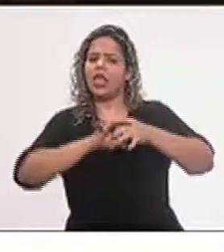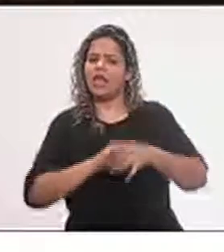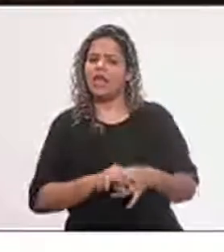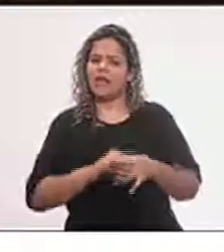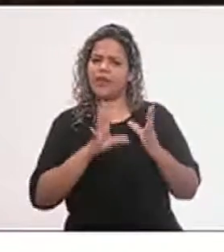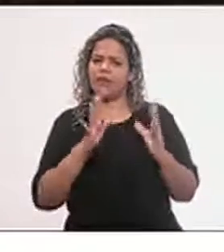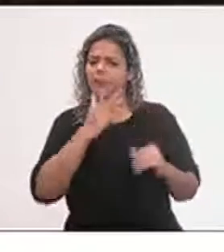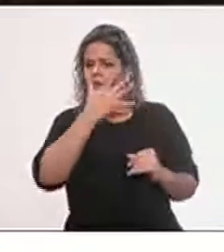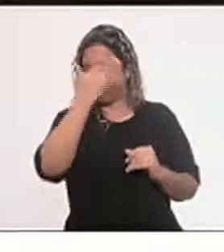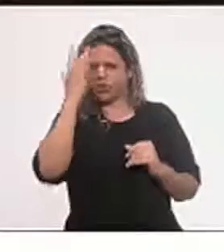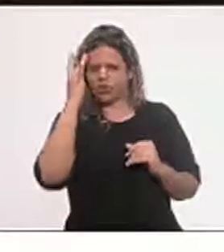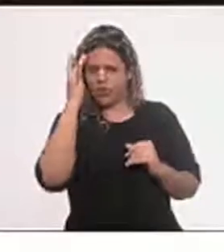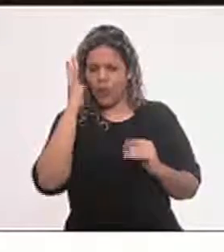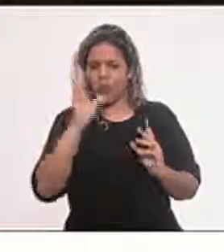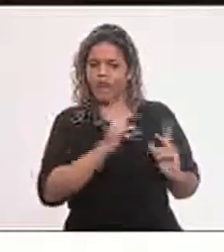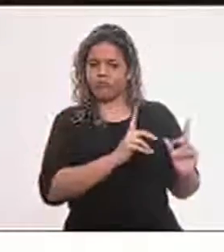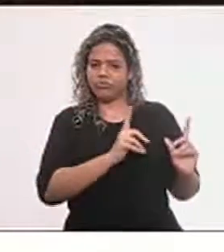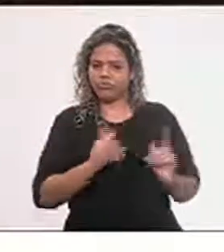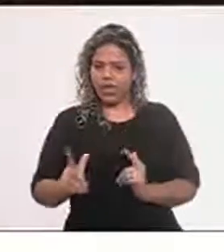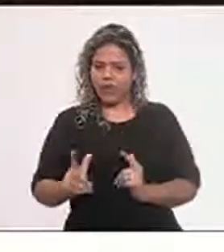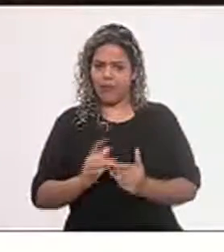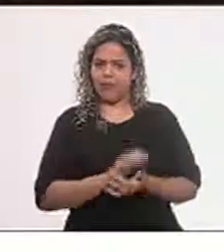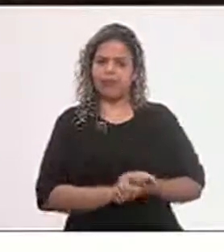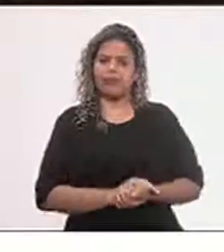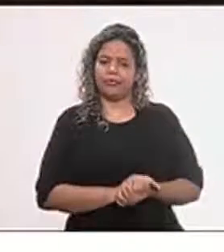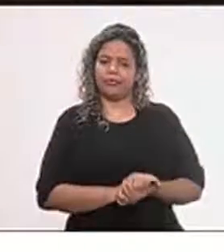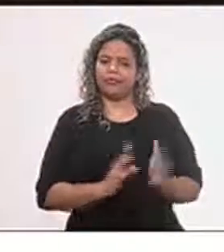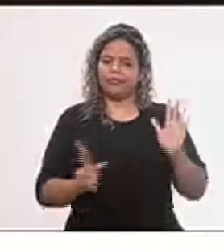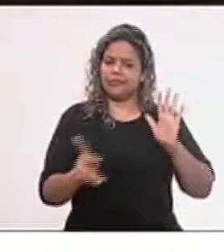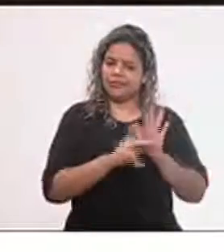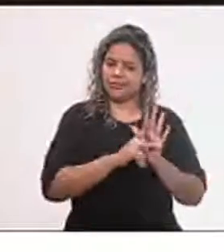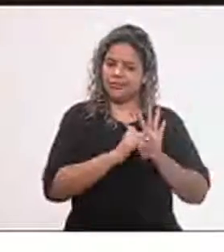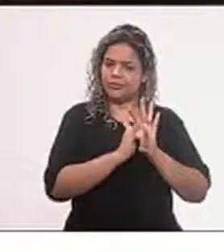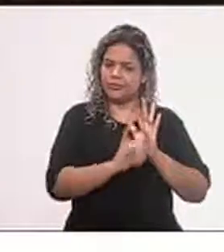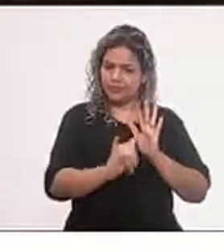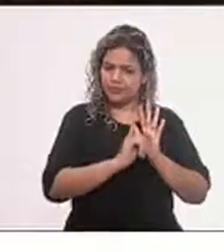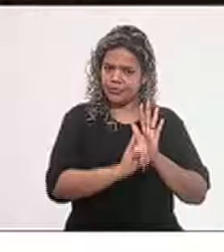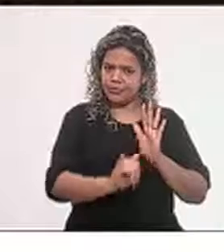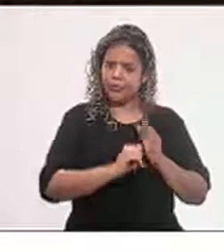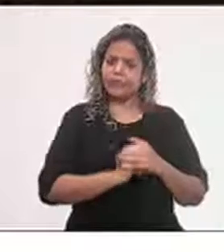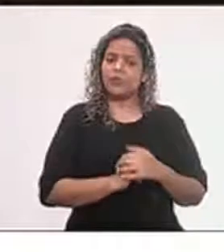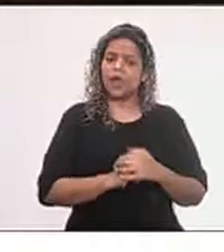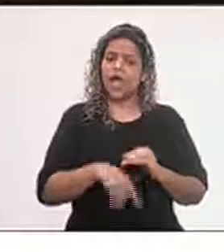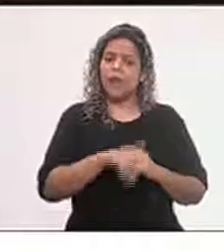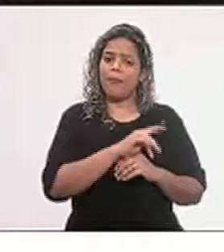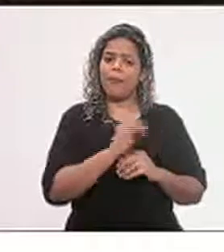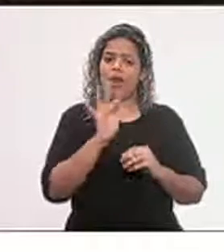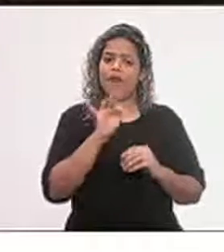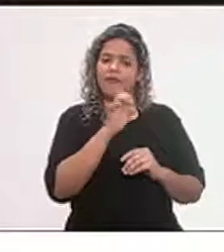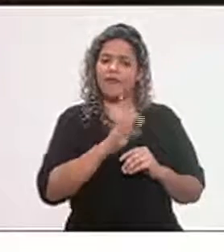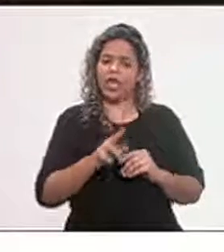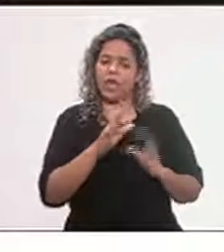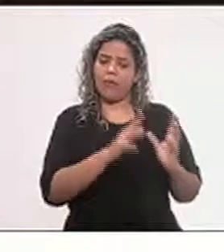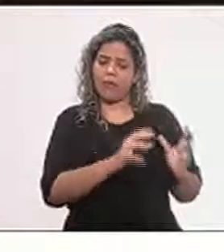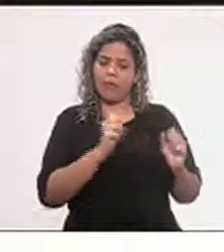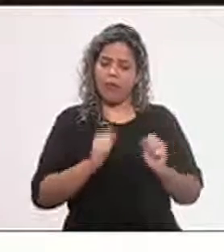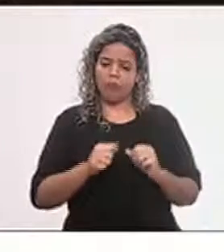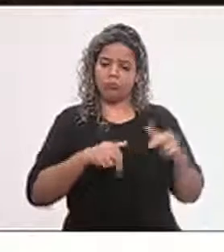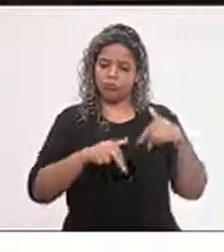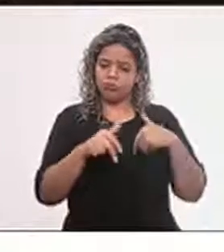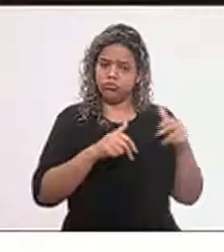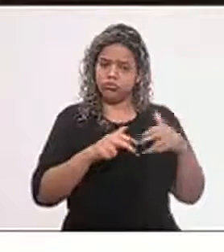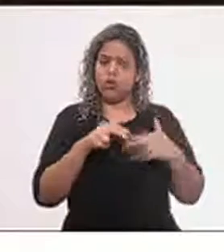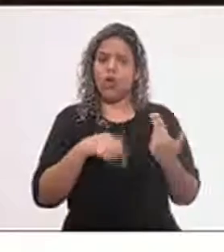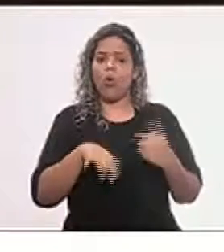livremente pessoas armadas? Prevê, senhor presidente, que para fins de posse e